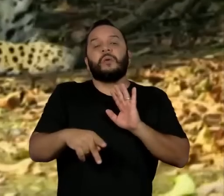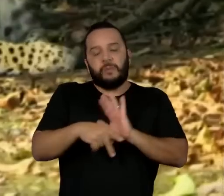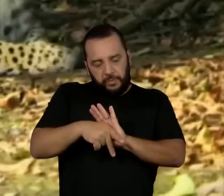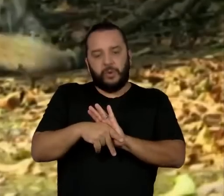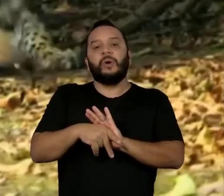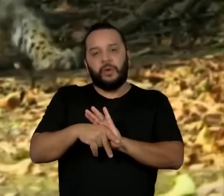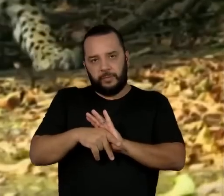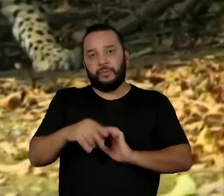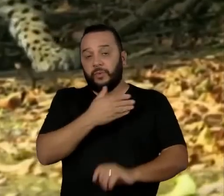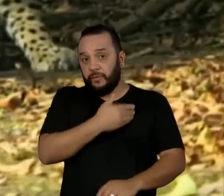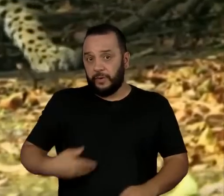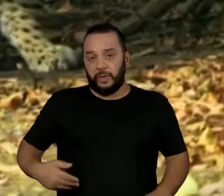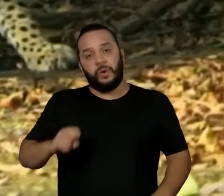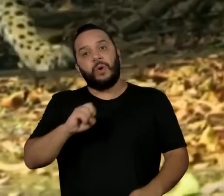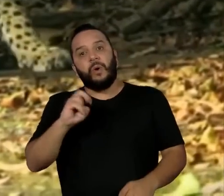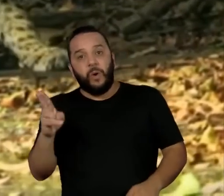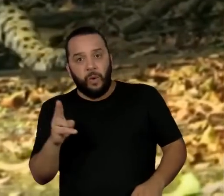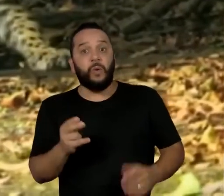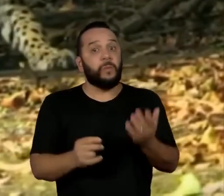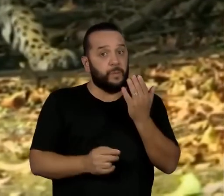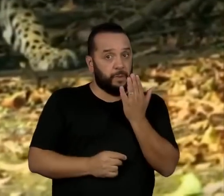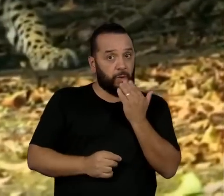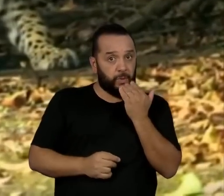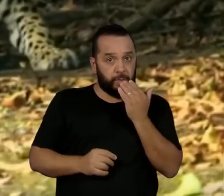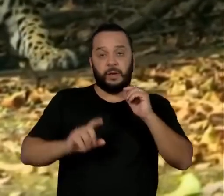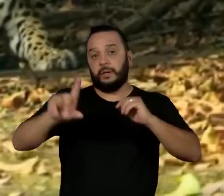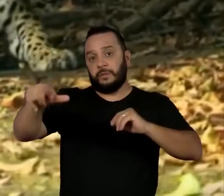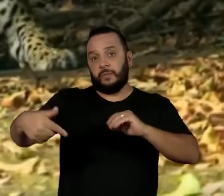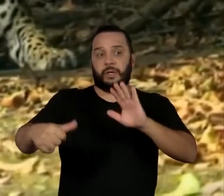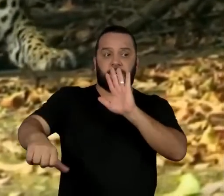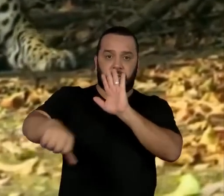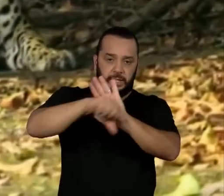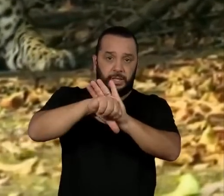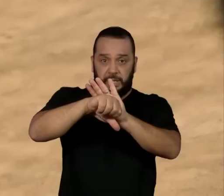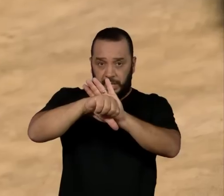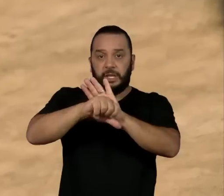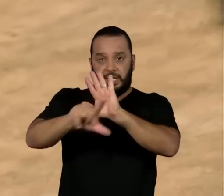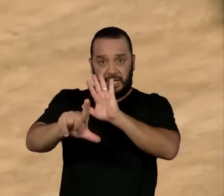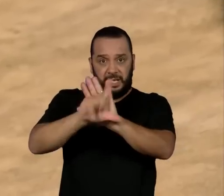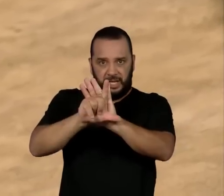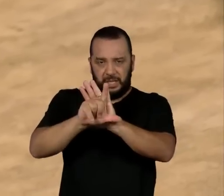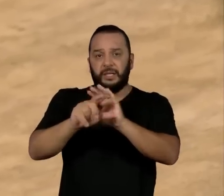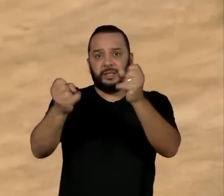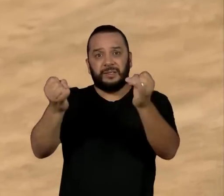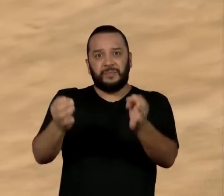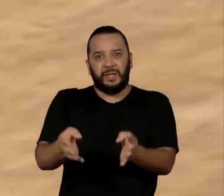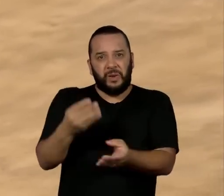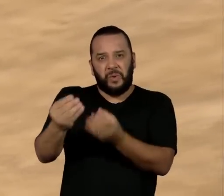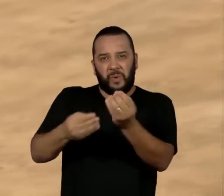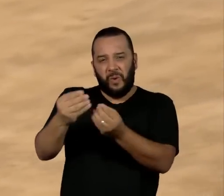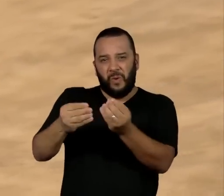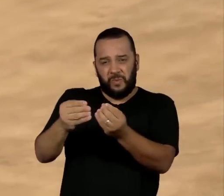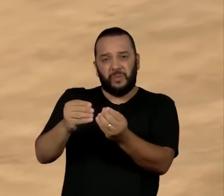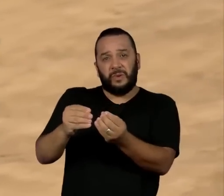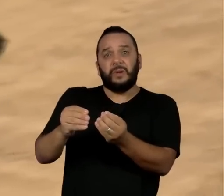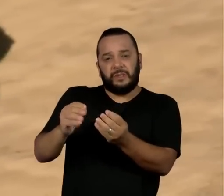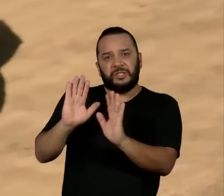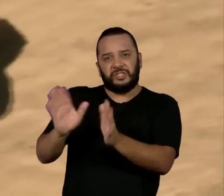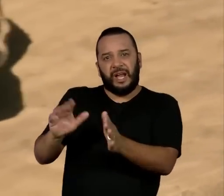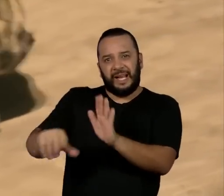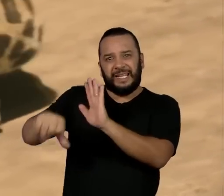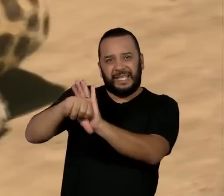subsistência. Mais tarde, o artigo 29 da Lei de Crimes Ambientais estabeleceu as penas para os crimes contra a